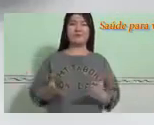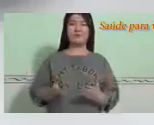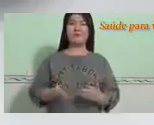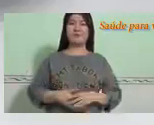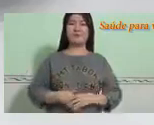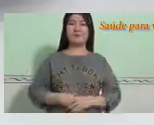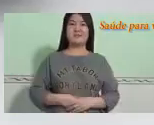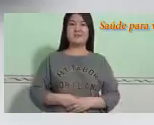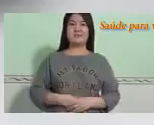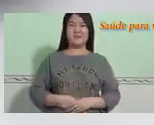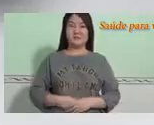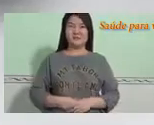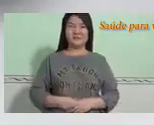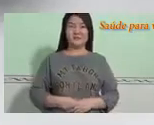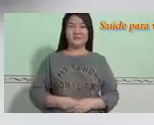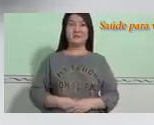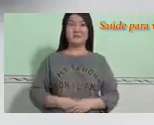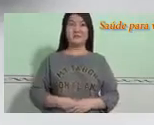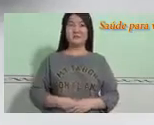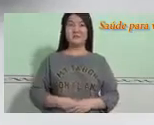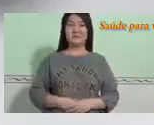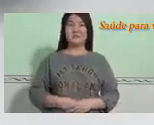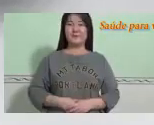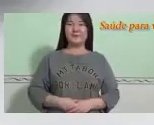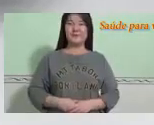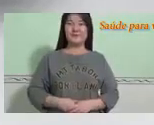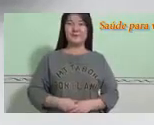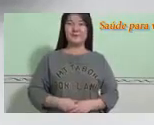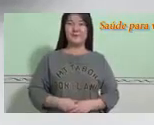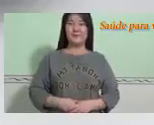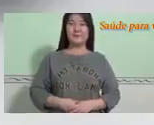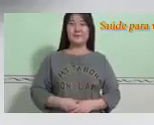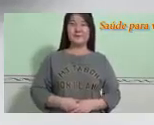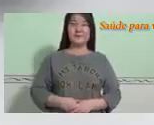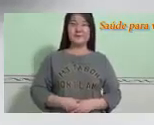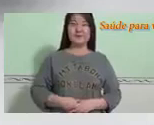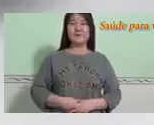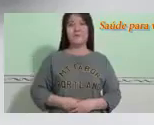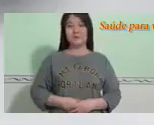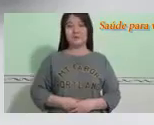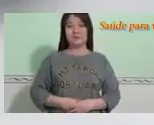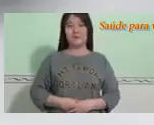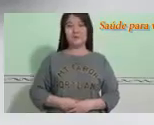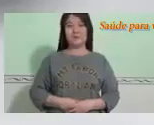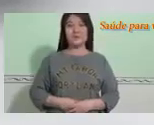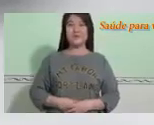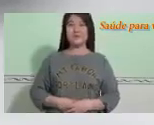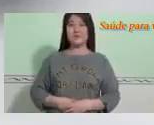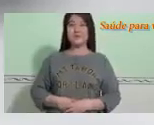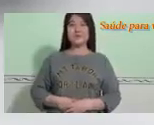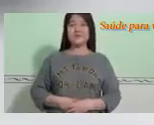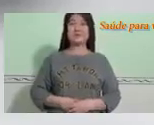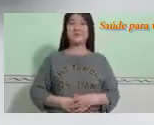O pó de guaraná pode ser encontrado em cápsulas ou em pó, vírgula, além de estar presente em diversos suplementos